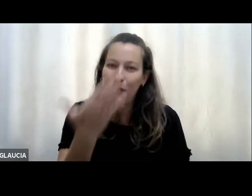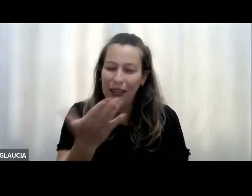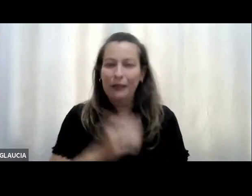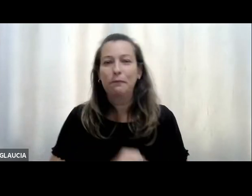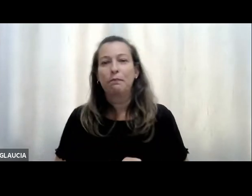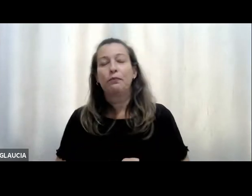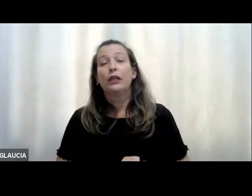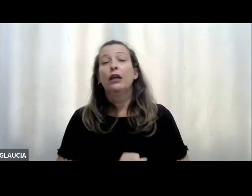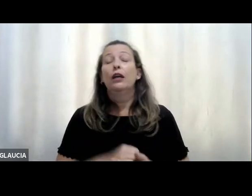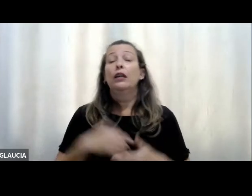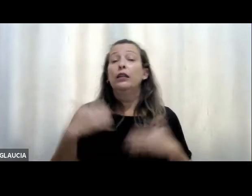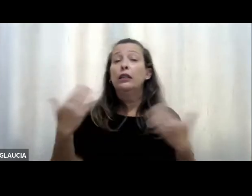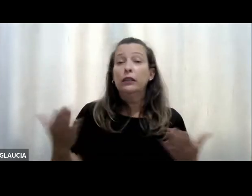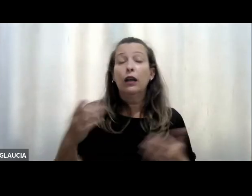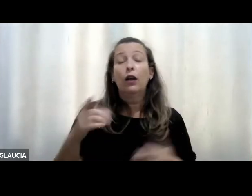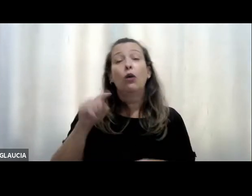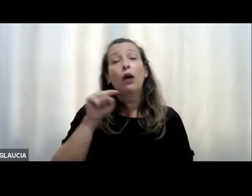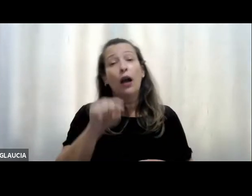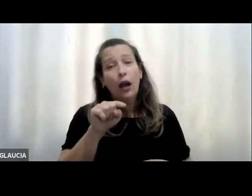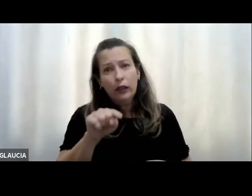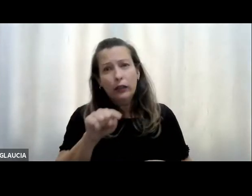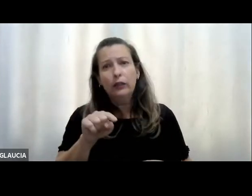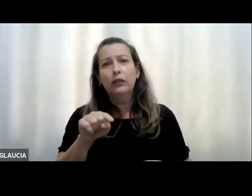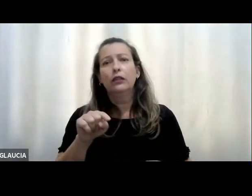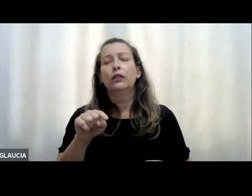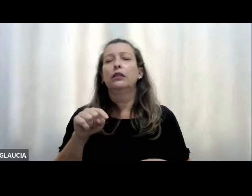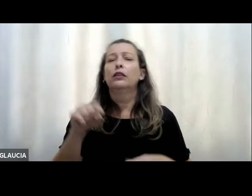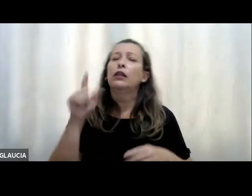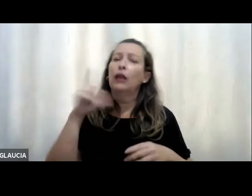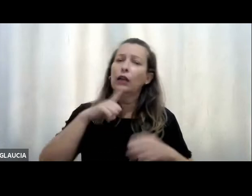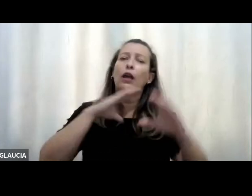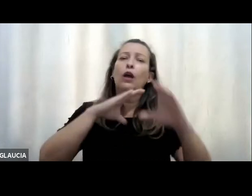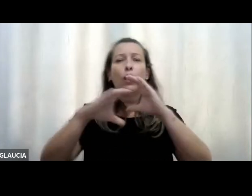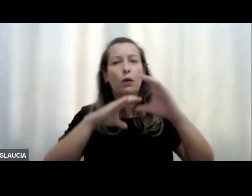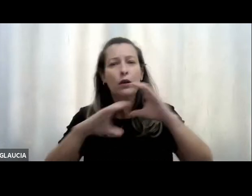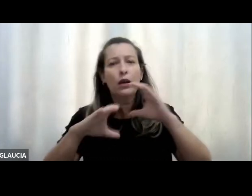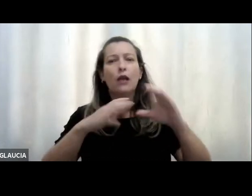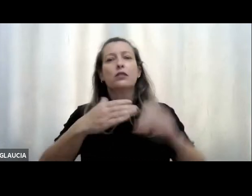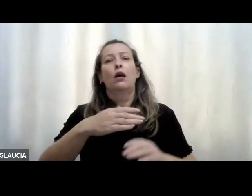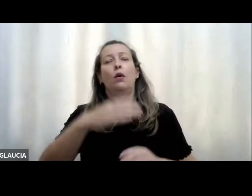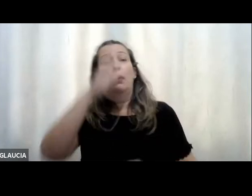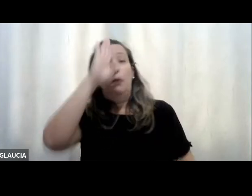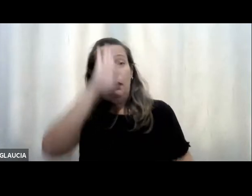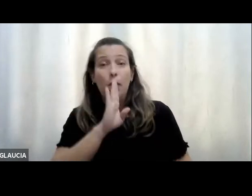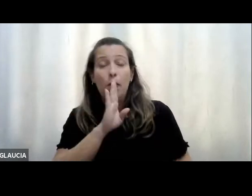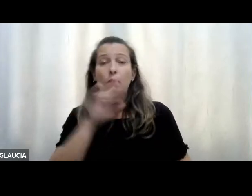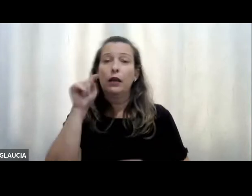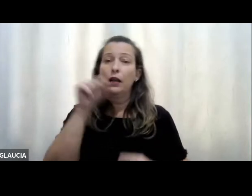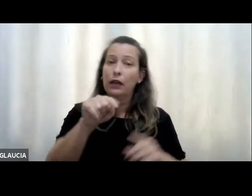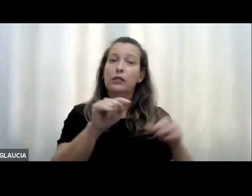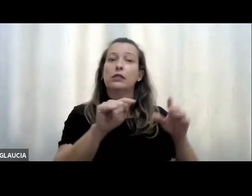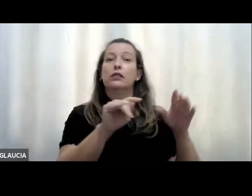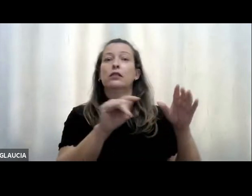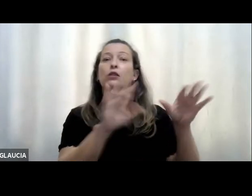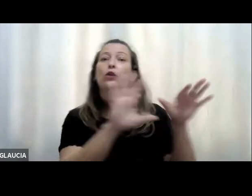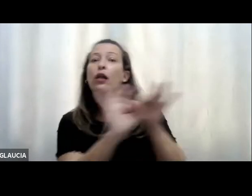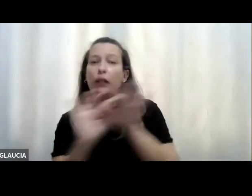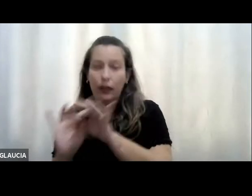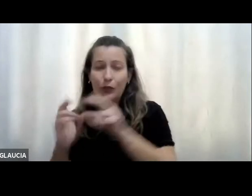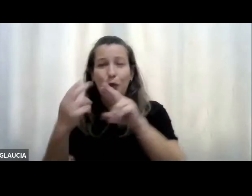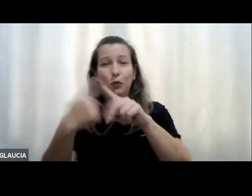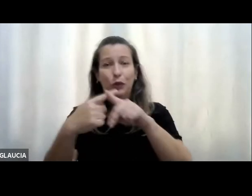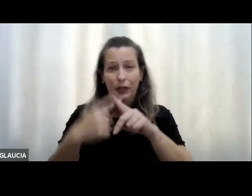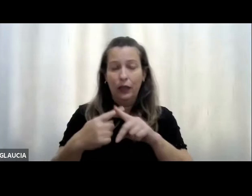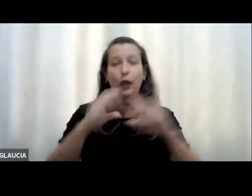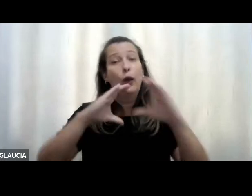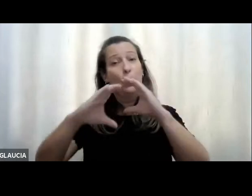aí eu acho que é aí que entra a comunicação pública nesse contexto, porque a comunicação pública, que é, vale